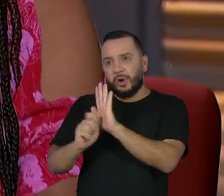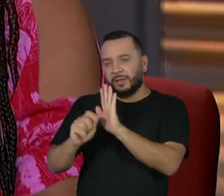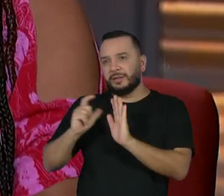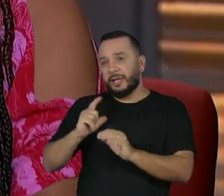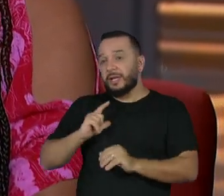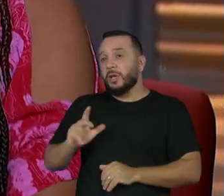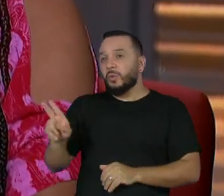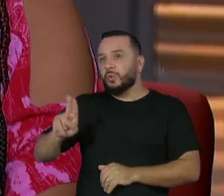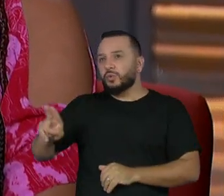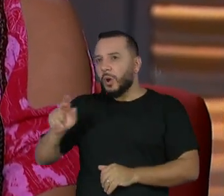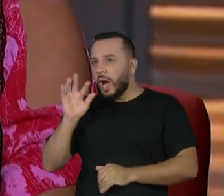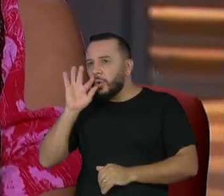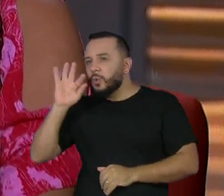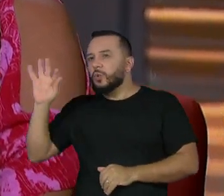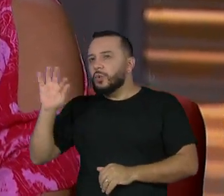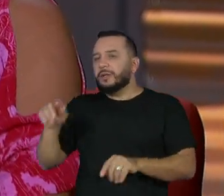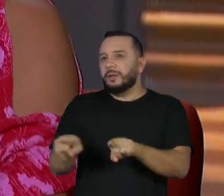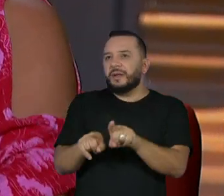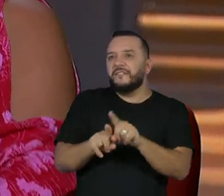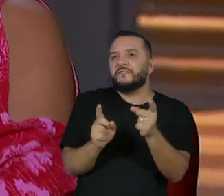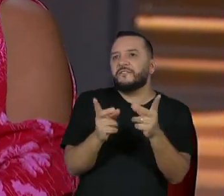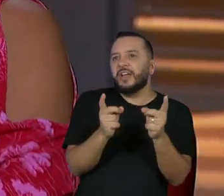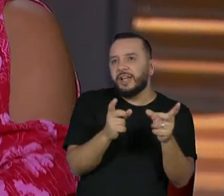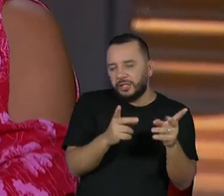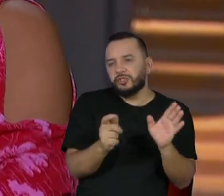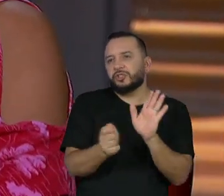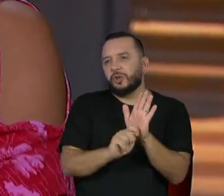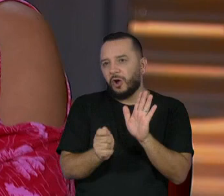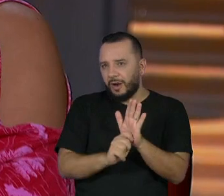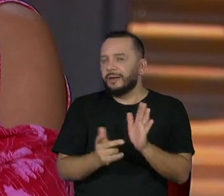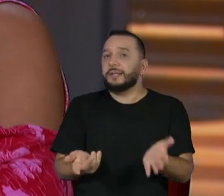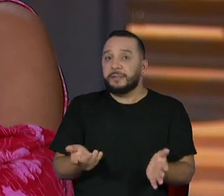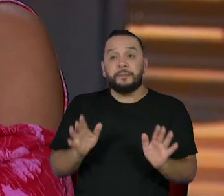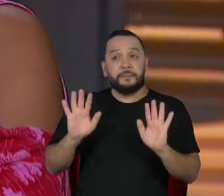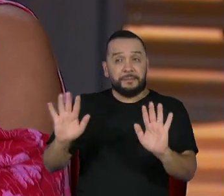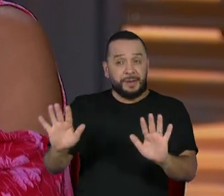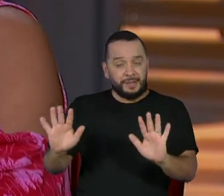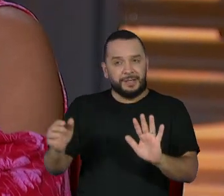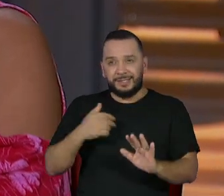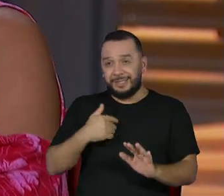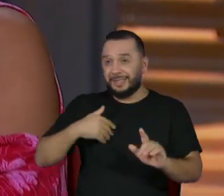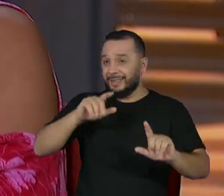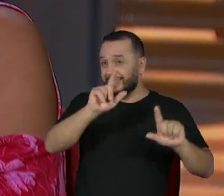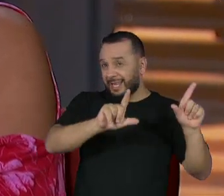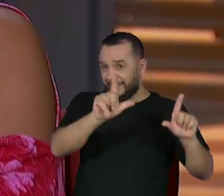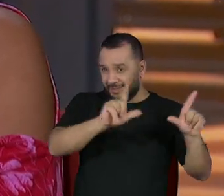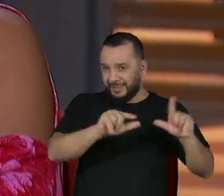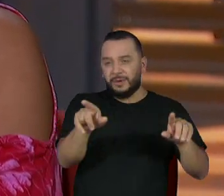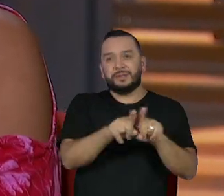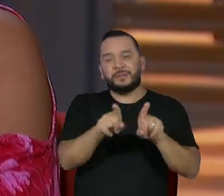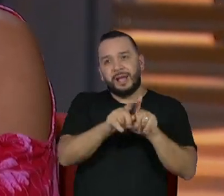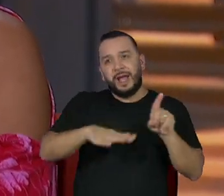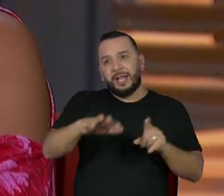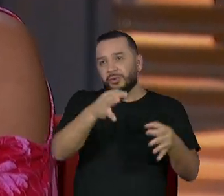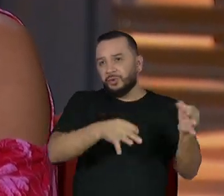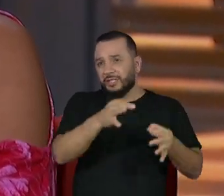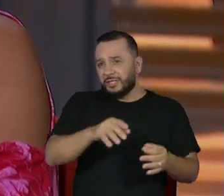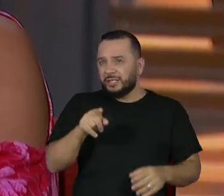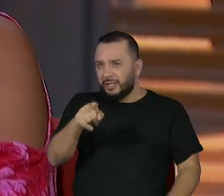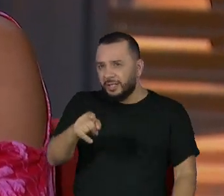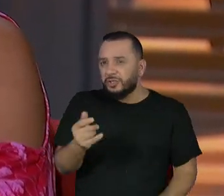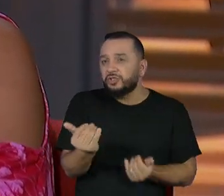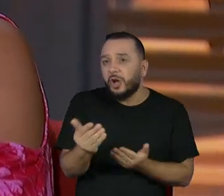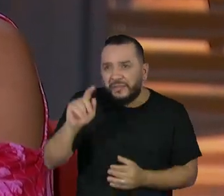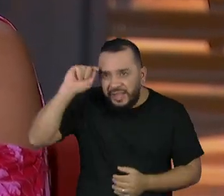que, na prática, essa diferenciação, da forma como é tratado tanto pela mídia quanto por parte do sistema de justiça criminal, é o seguinte: se for um